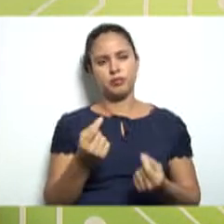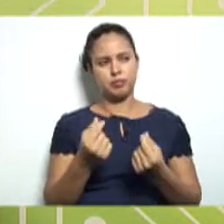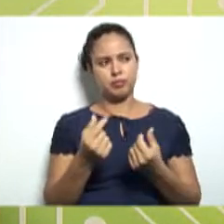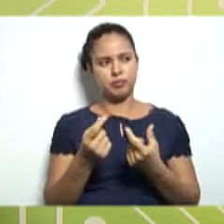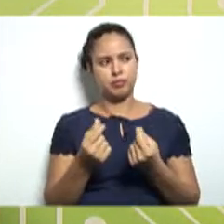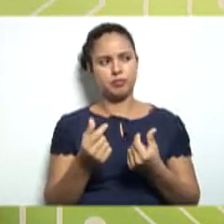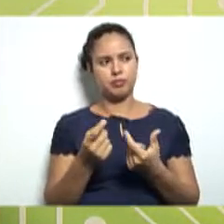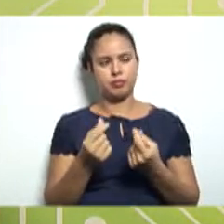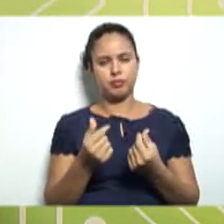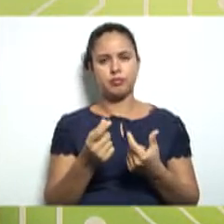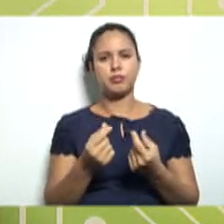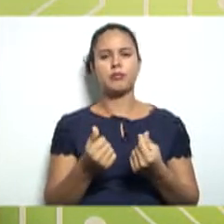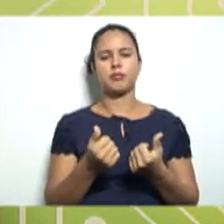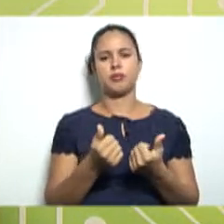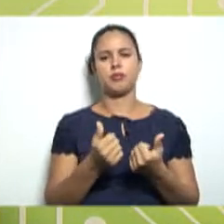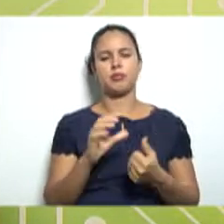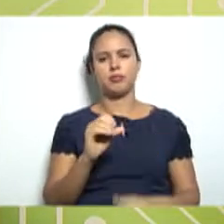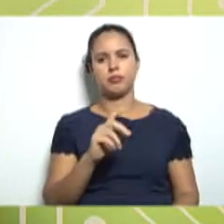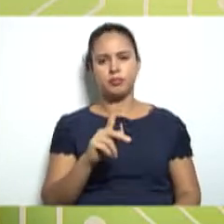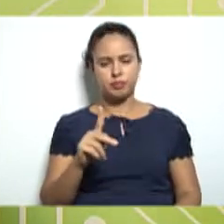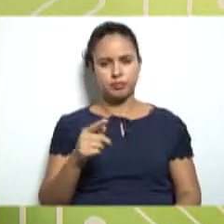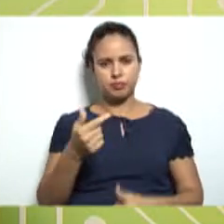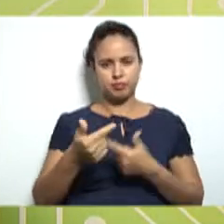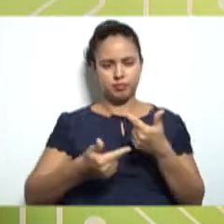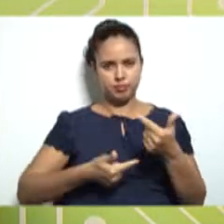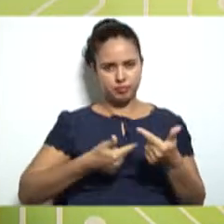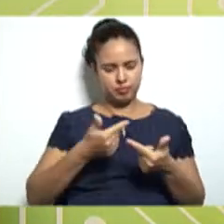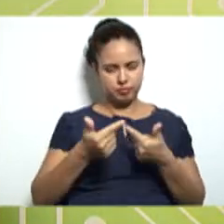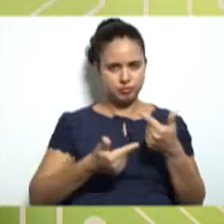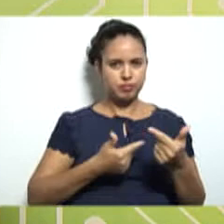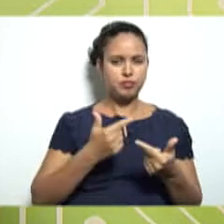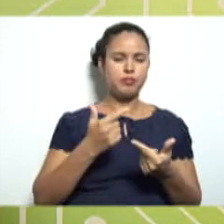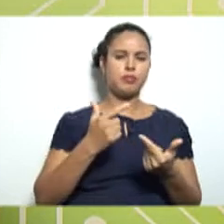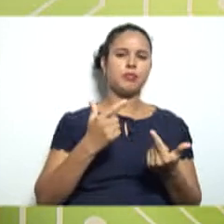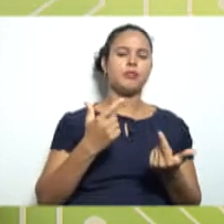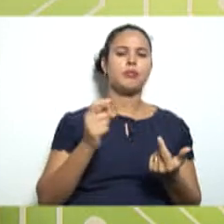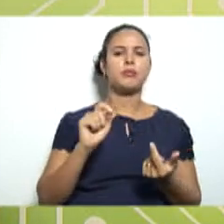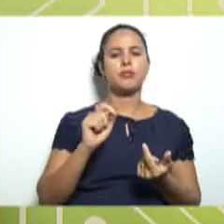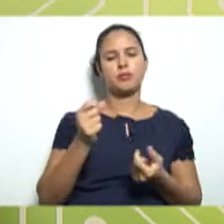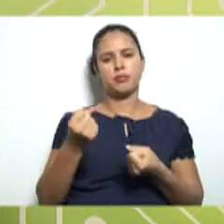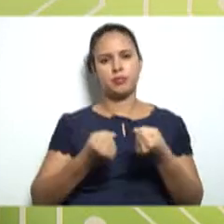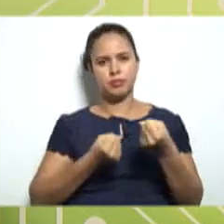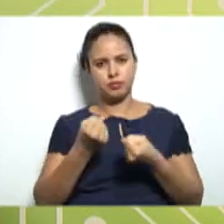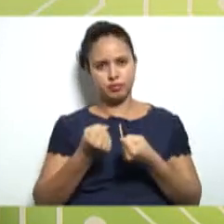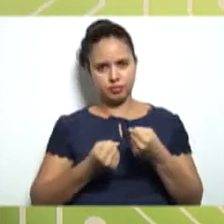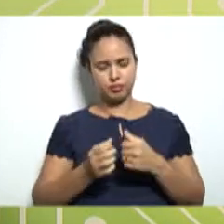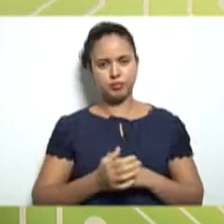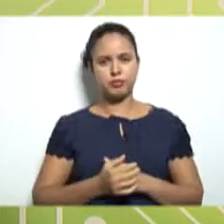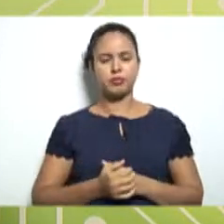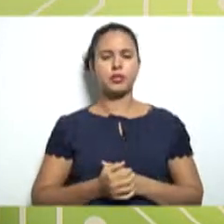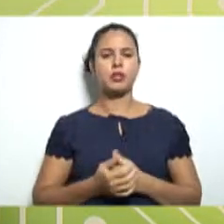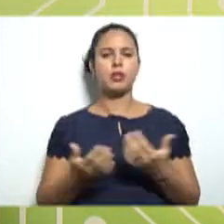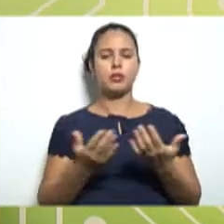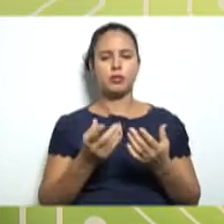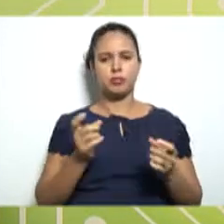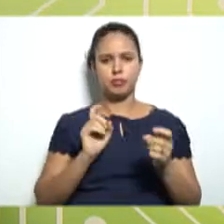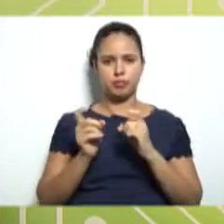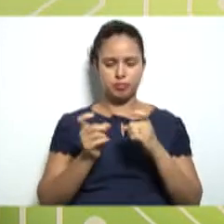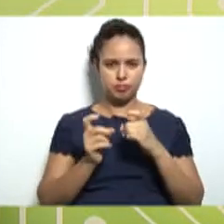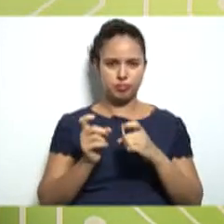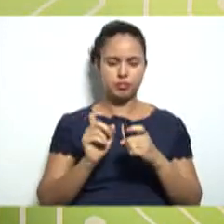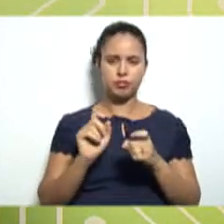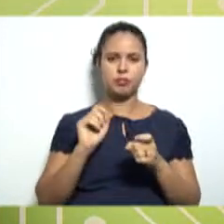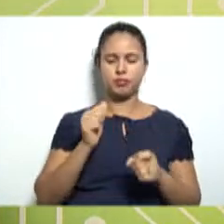competitiva nossas cooperativas de transporte. Pessoal, na aula de hoje nós preparamos essa revisão, nós discutimos hoje os 13 ramos do